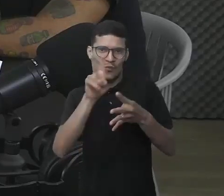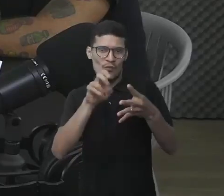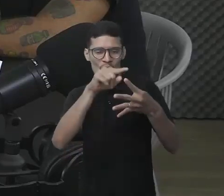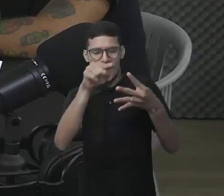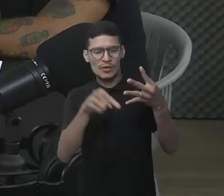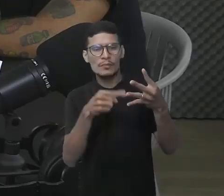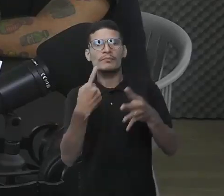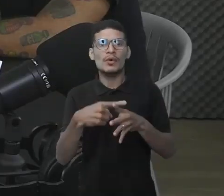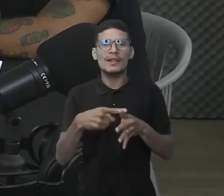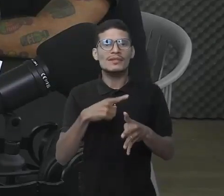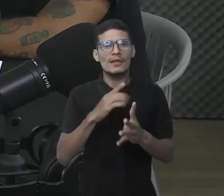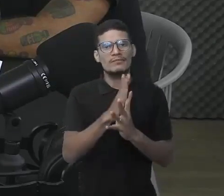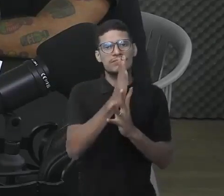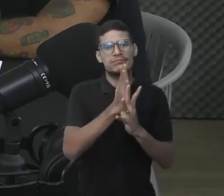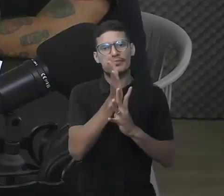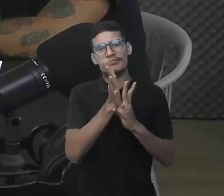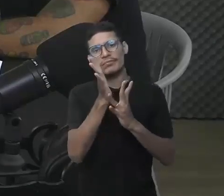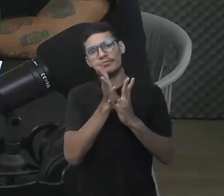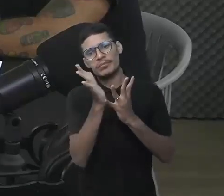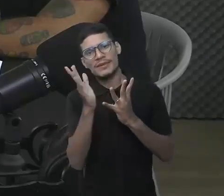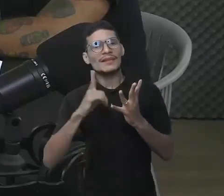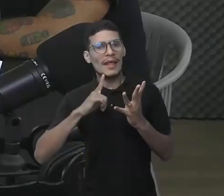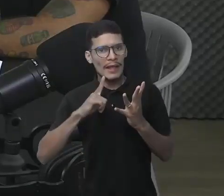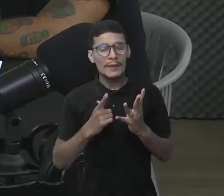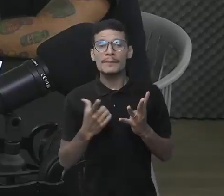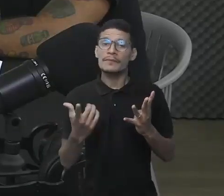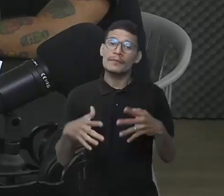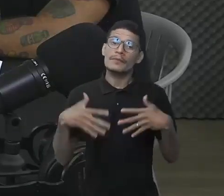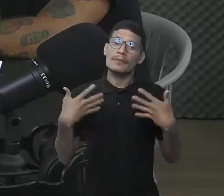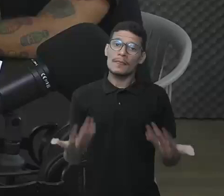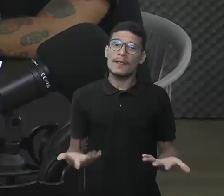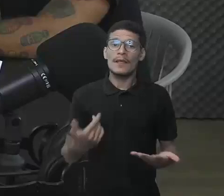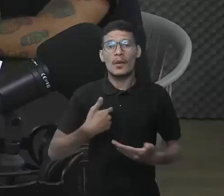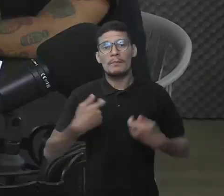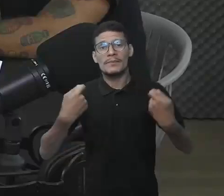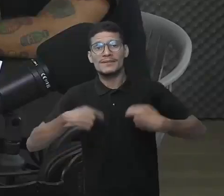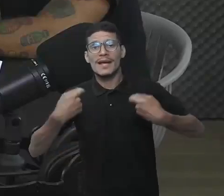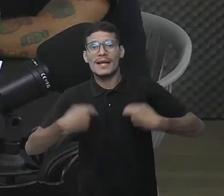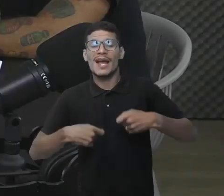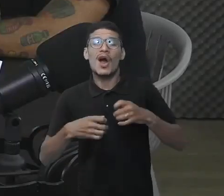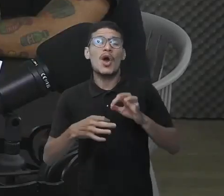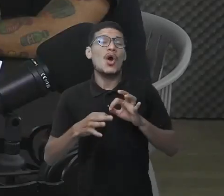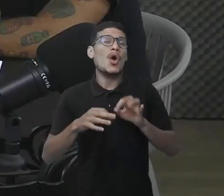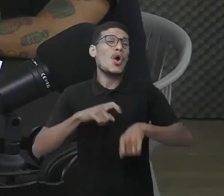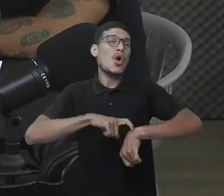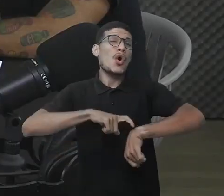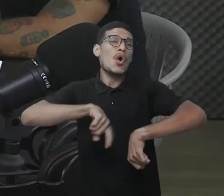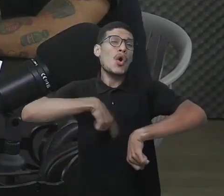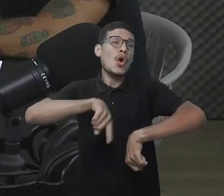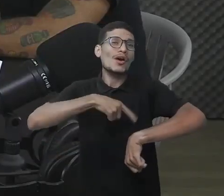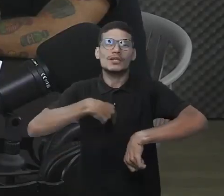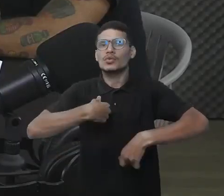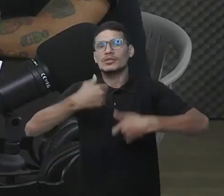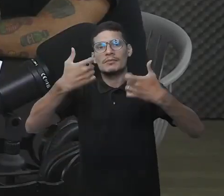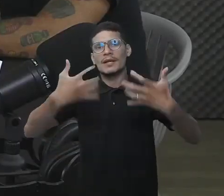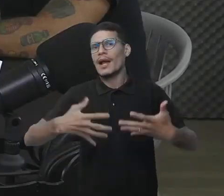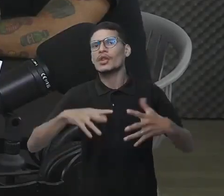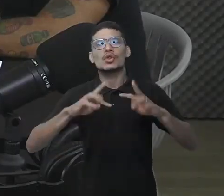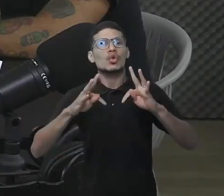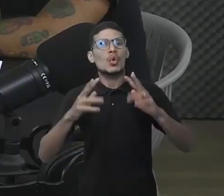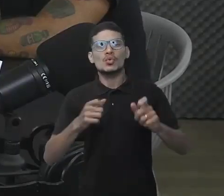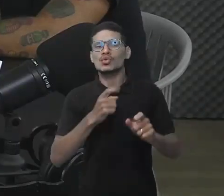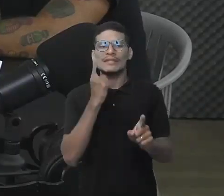né? E assim, eu precisaria de muitas horas para dizer todos os achados da